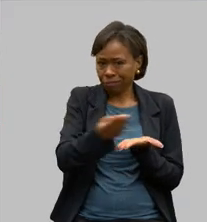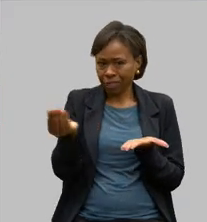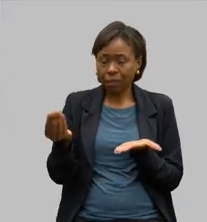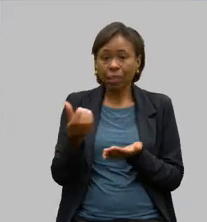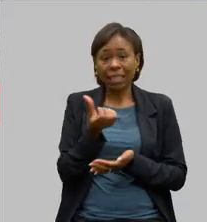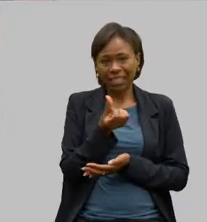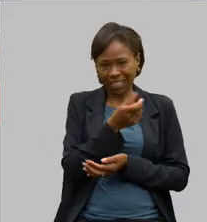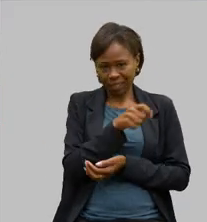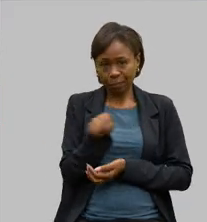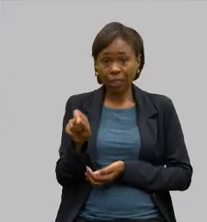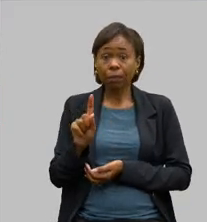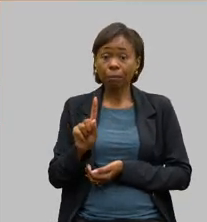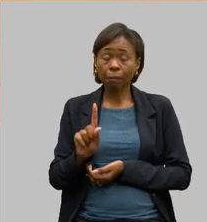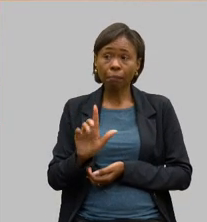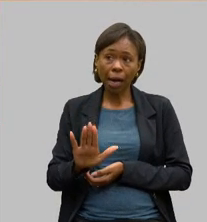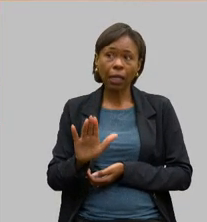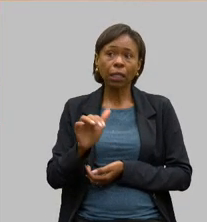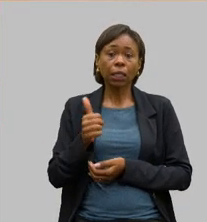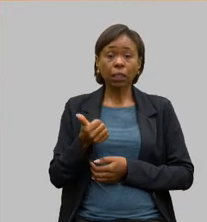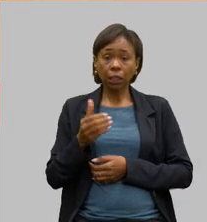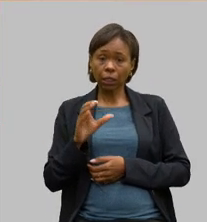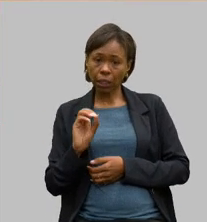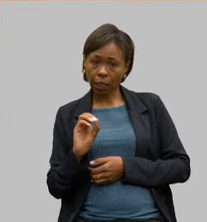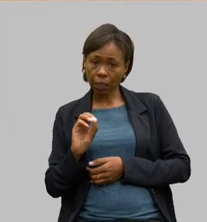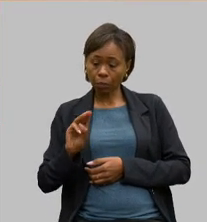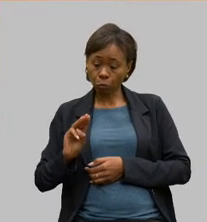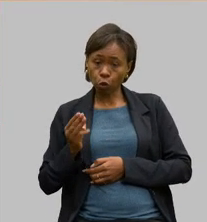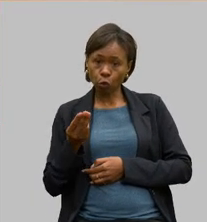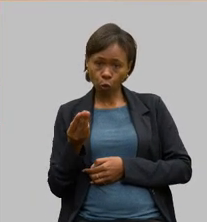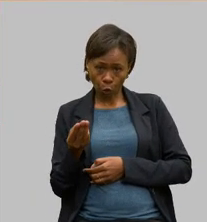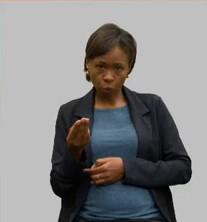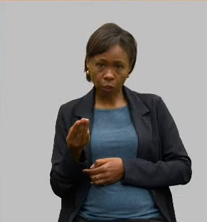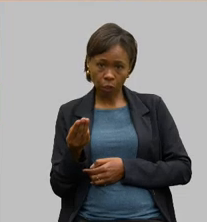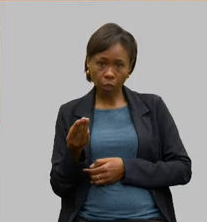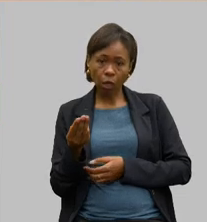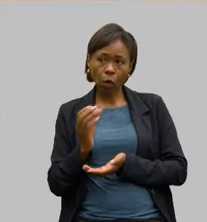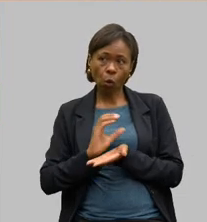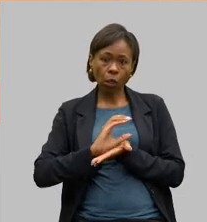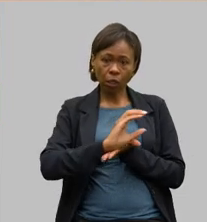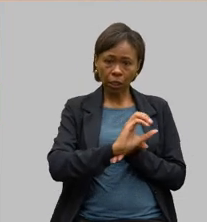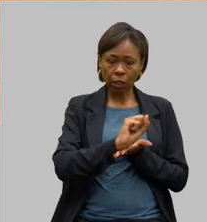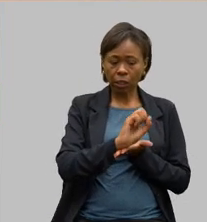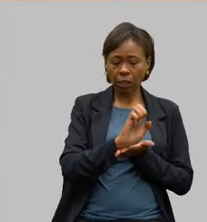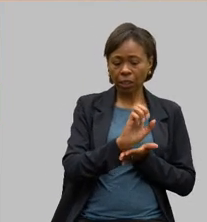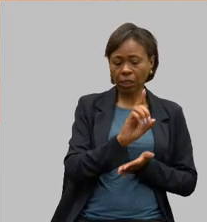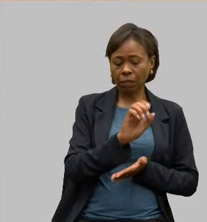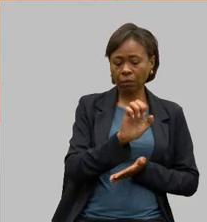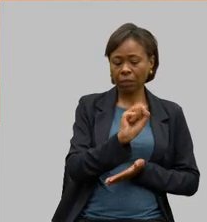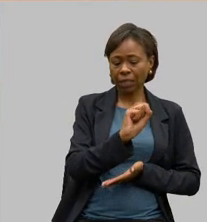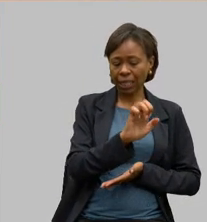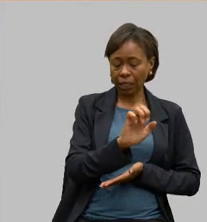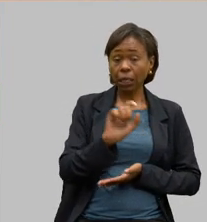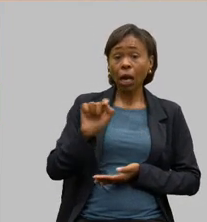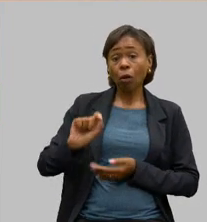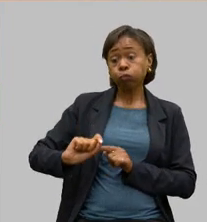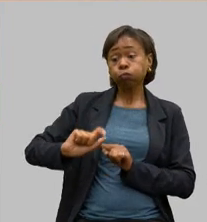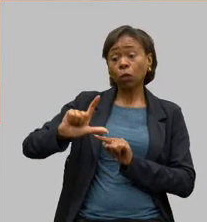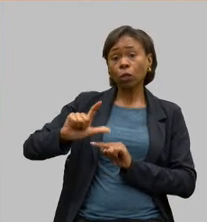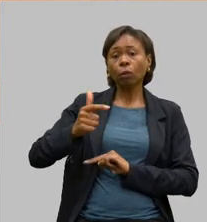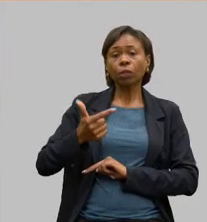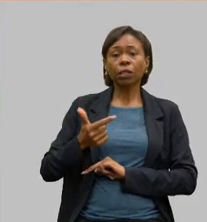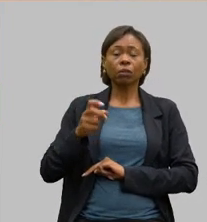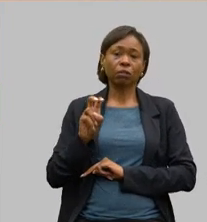nosso recurso passou de 10 milhões que eram compartilhados com a cedes para 25 milhões só para o